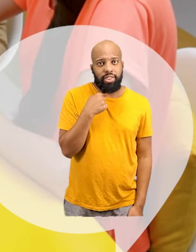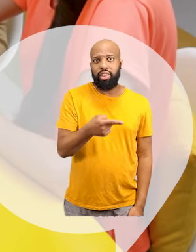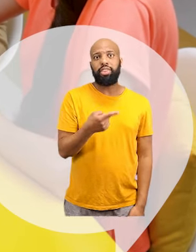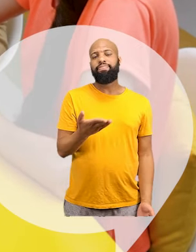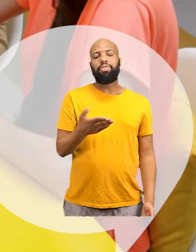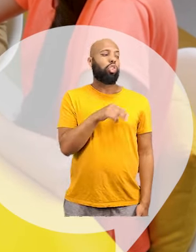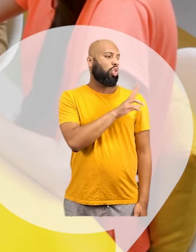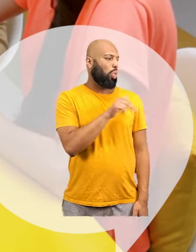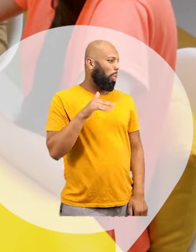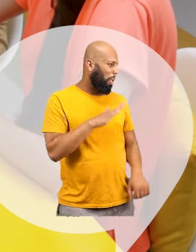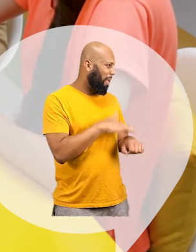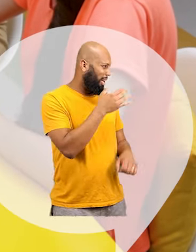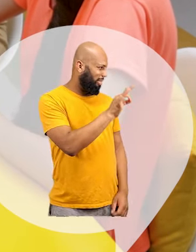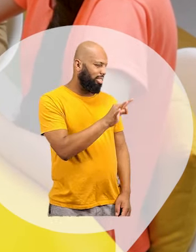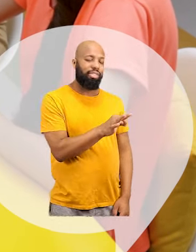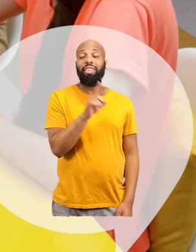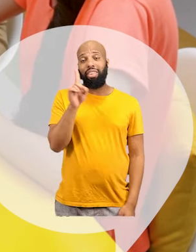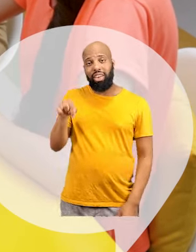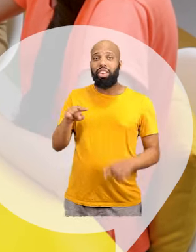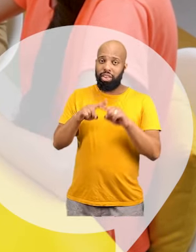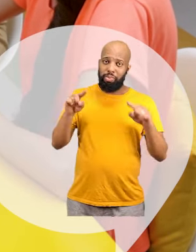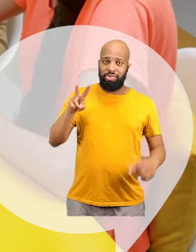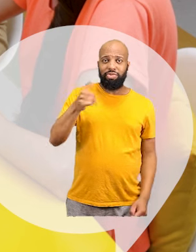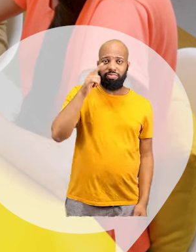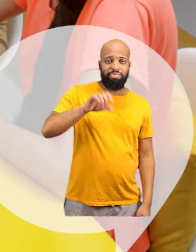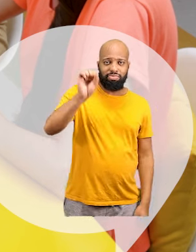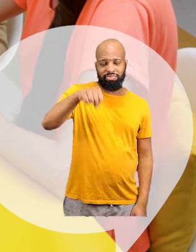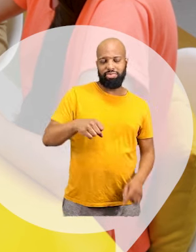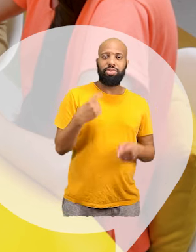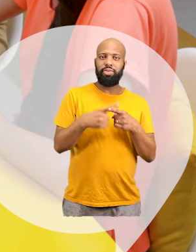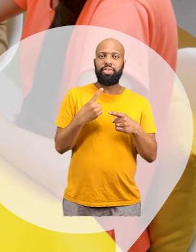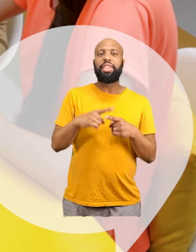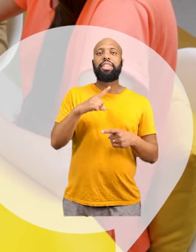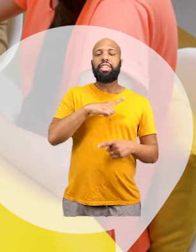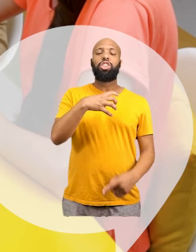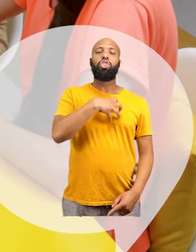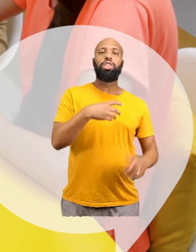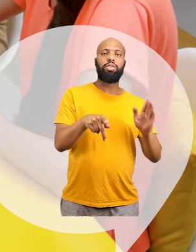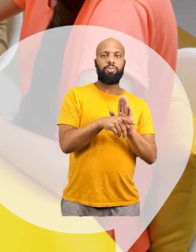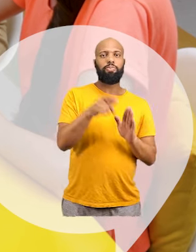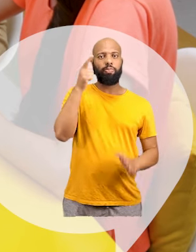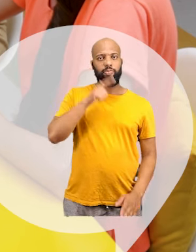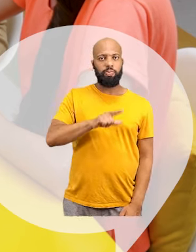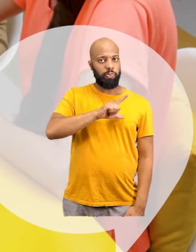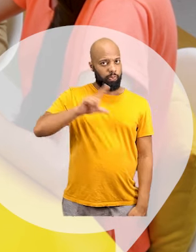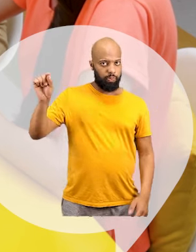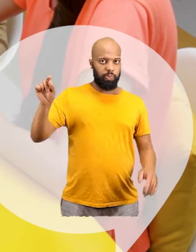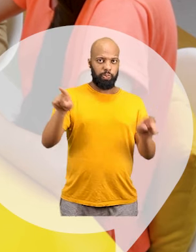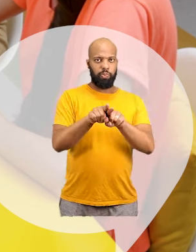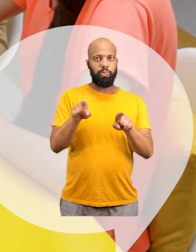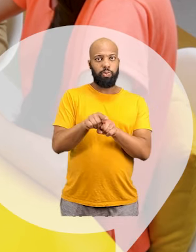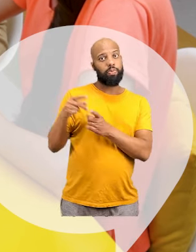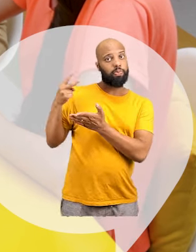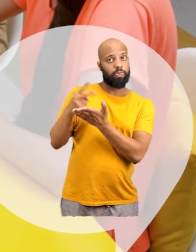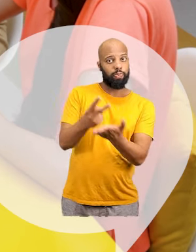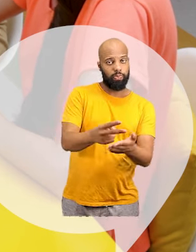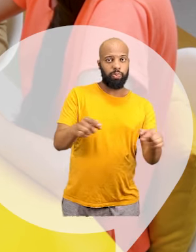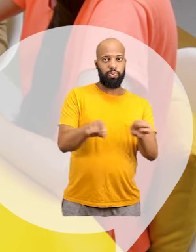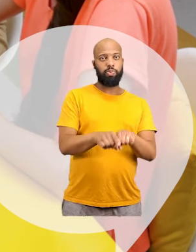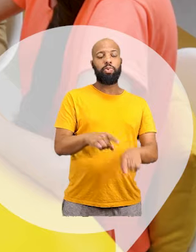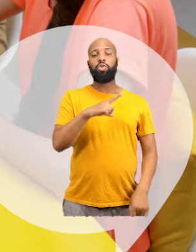nunca mais sair daqui mas a gente vai Sabe tem maneiras de sair tem maneiras de continuar